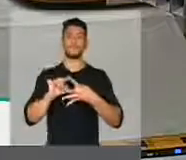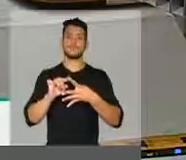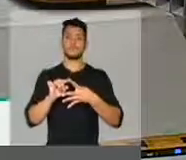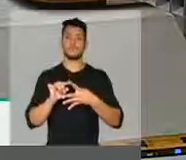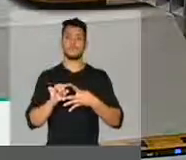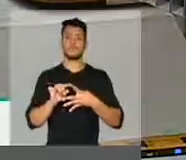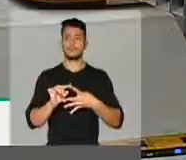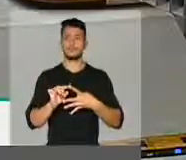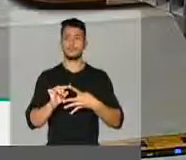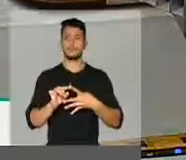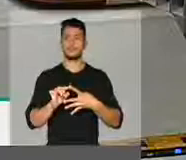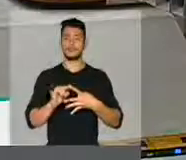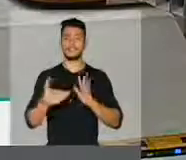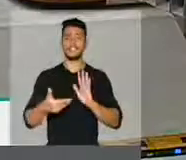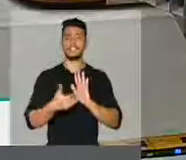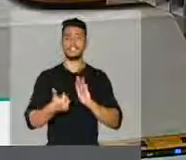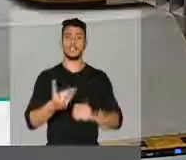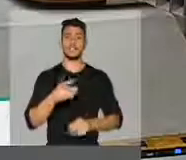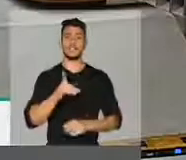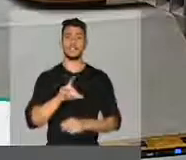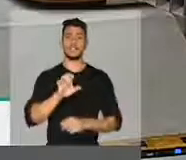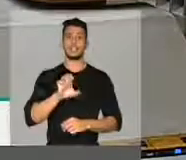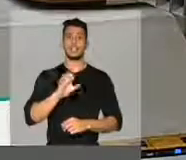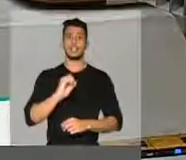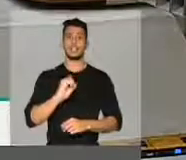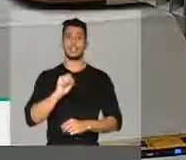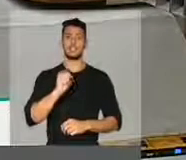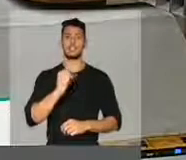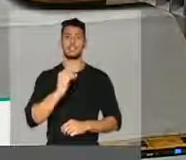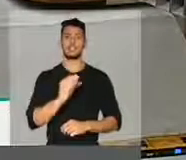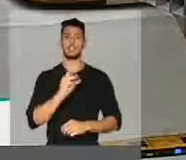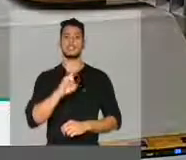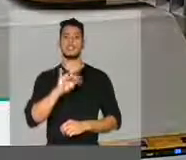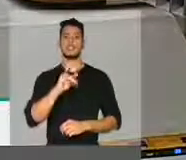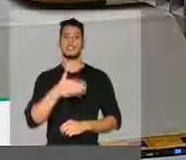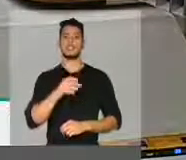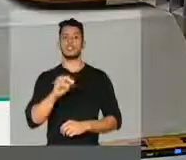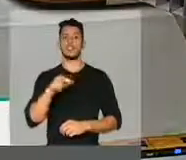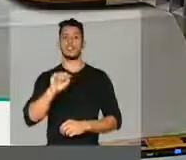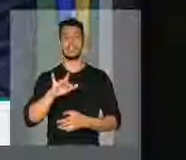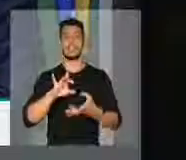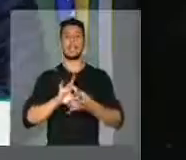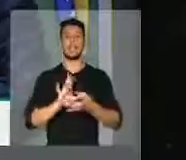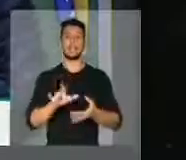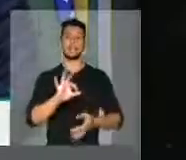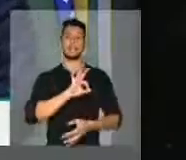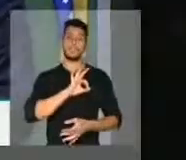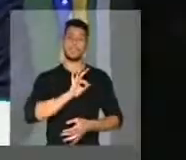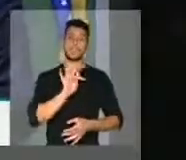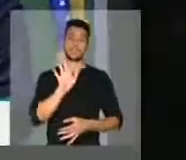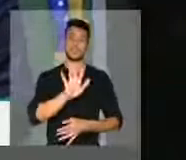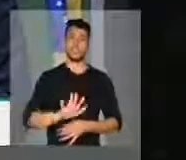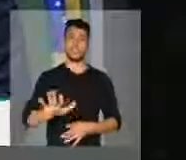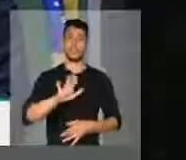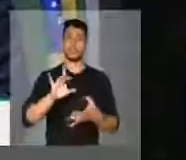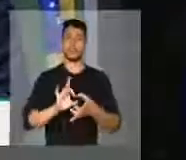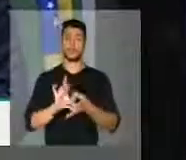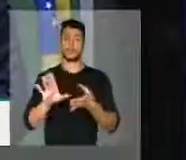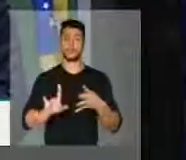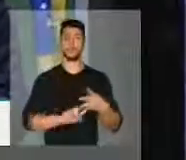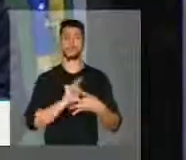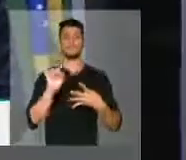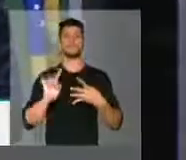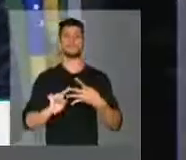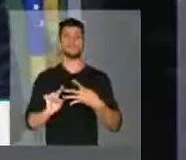essa discricionariedade, essa subjetividade do delegado da Polícia Federal. O segundo